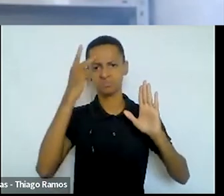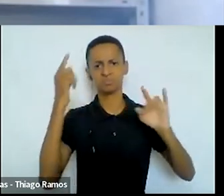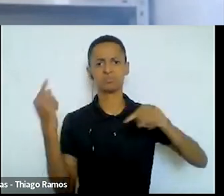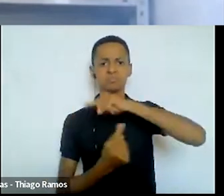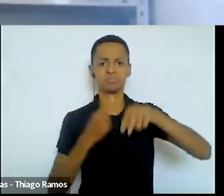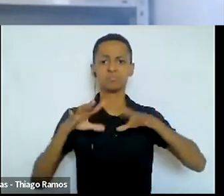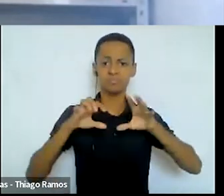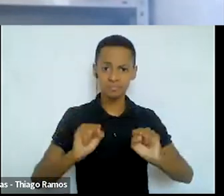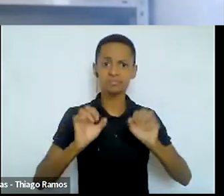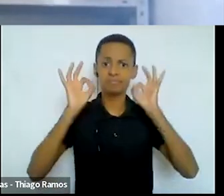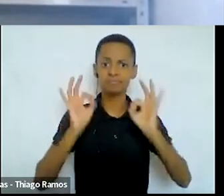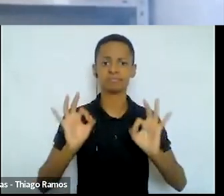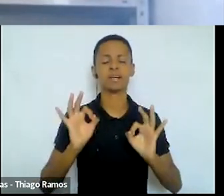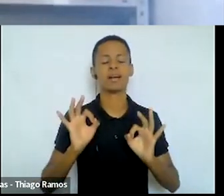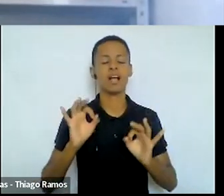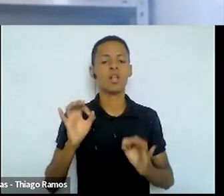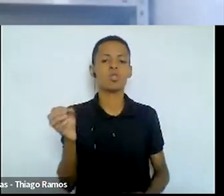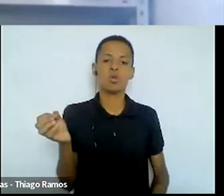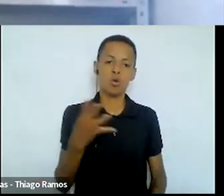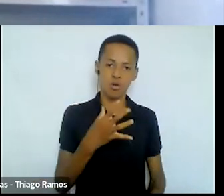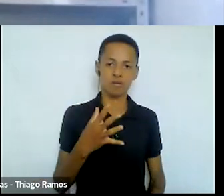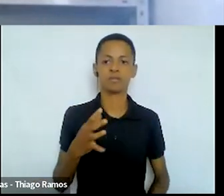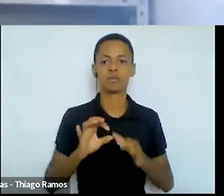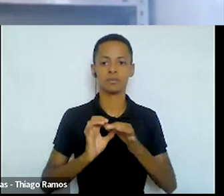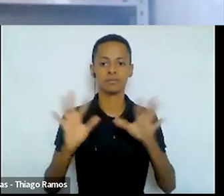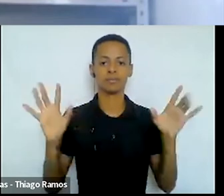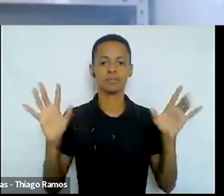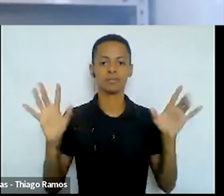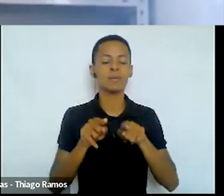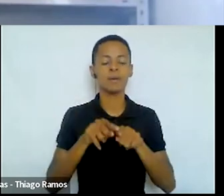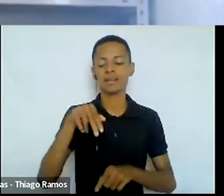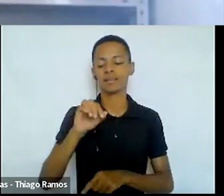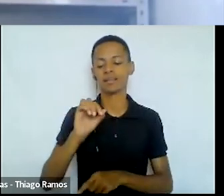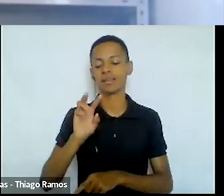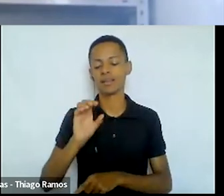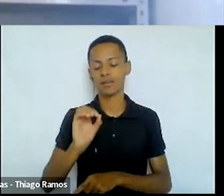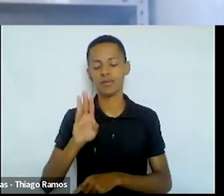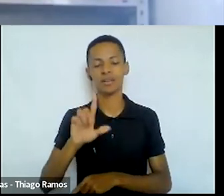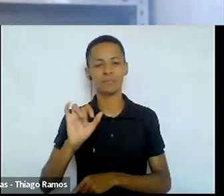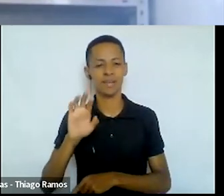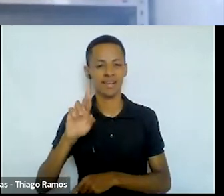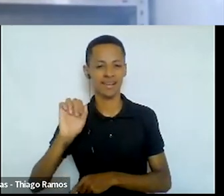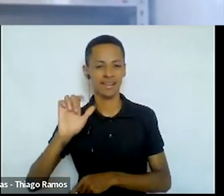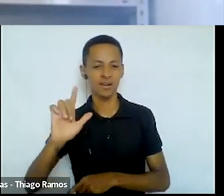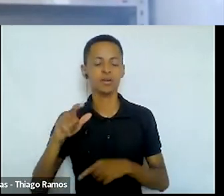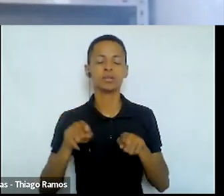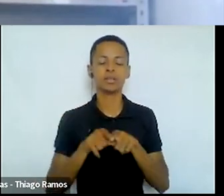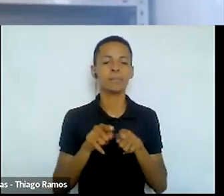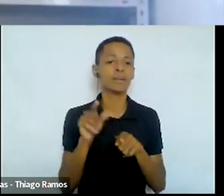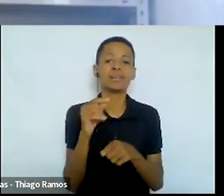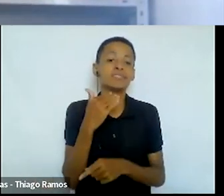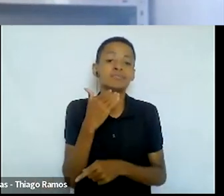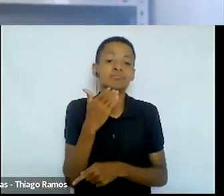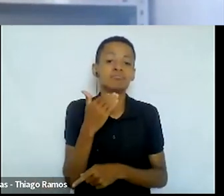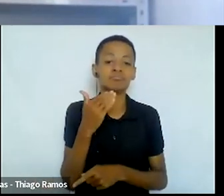radical, neoliberal. Né? Neoliberal e, portanto, sem considerar todos os efeitos nefastos do neoliberalismo. Né?